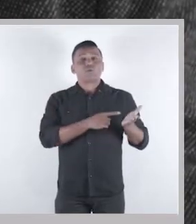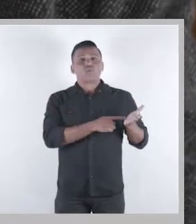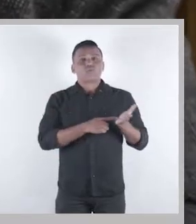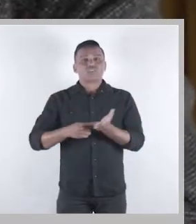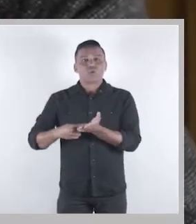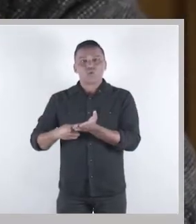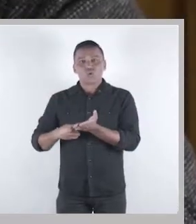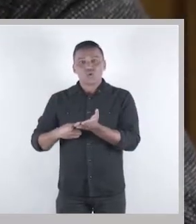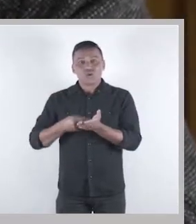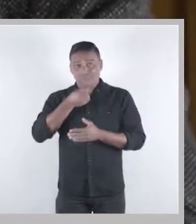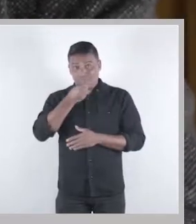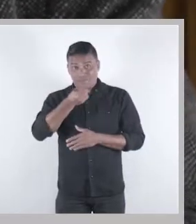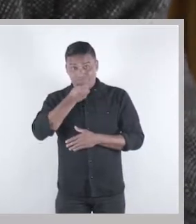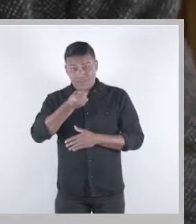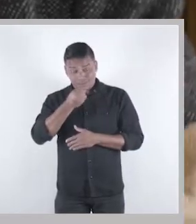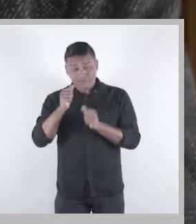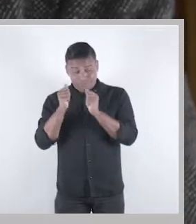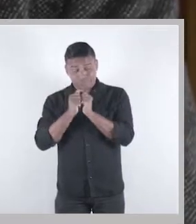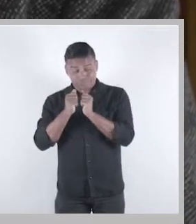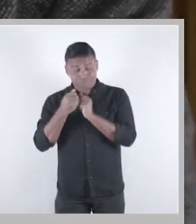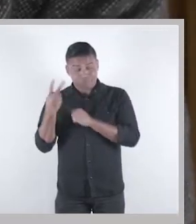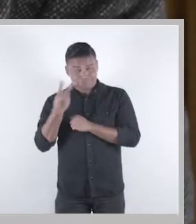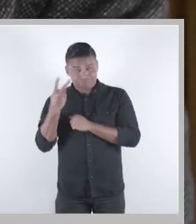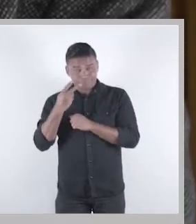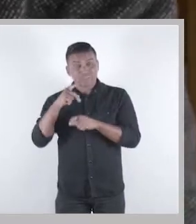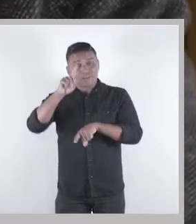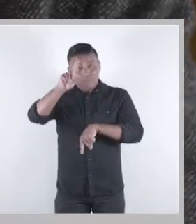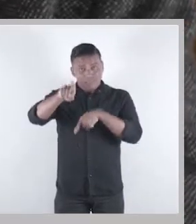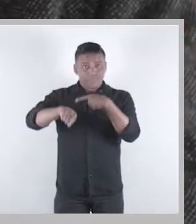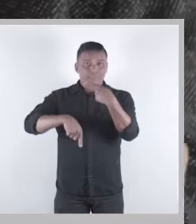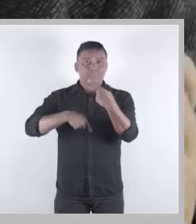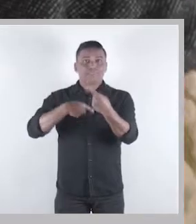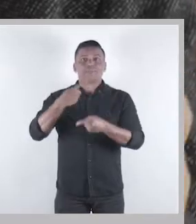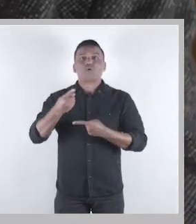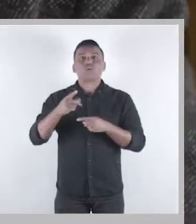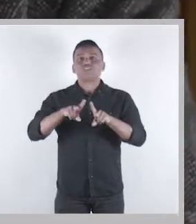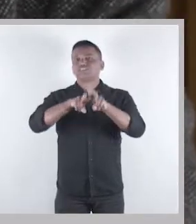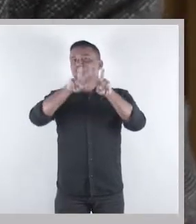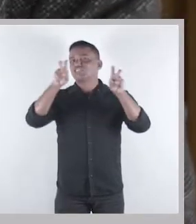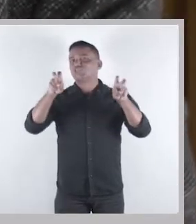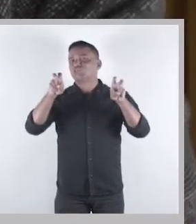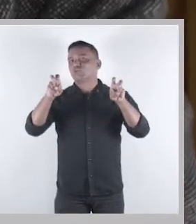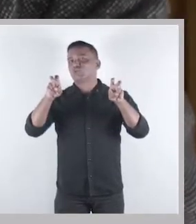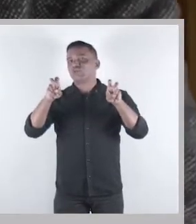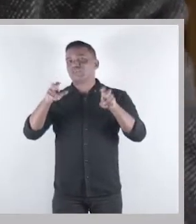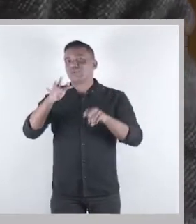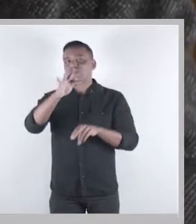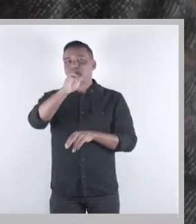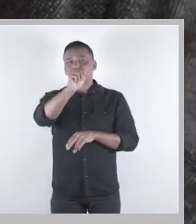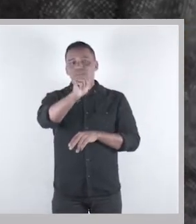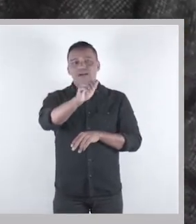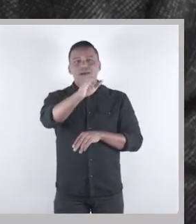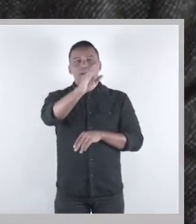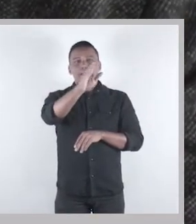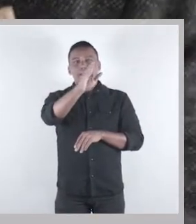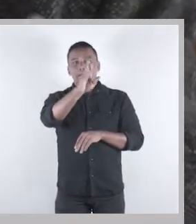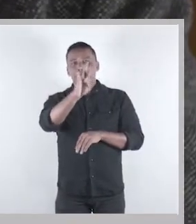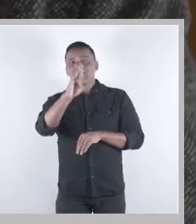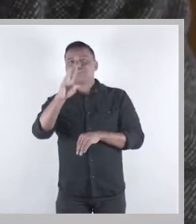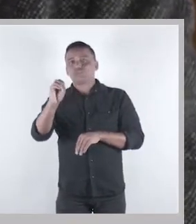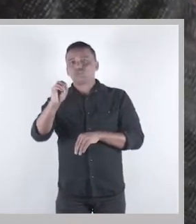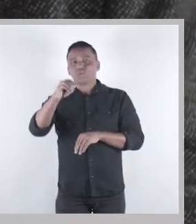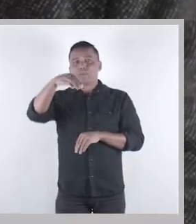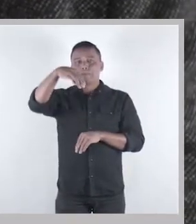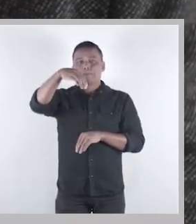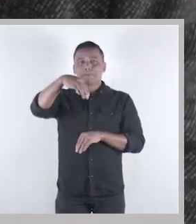depois ele até o título Assim Que Meu nome é Fabrício Marques ele colocou o Marquês visita Lima Neves fez uma brincadeira